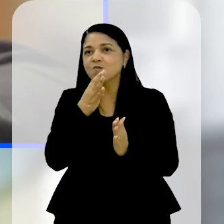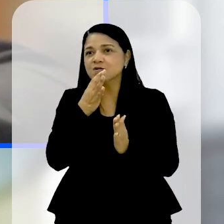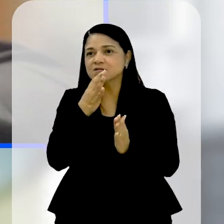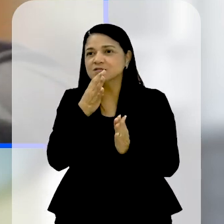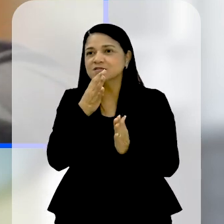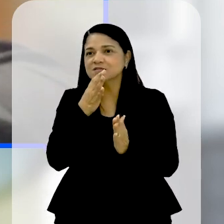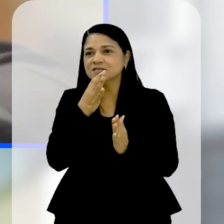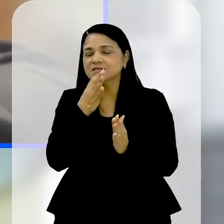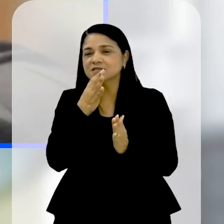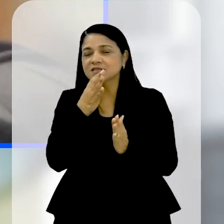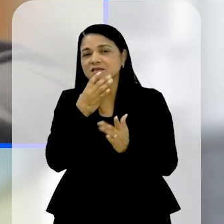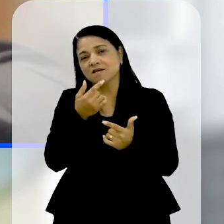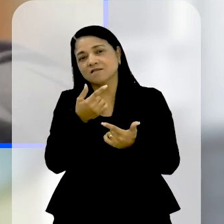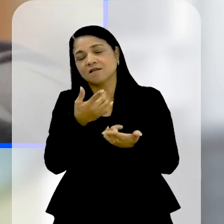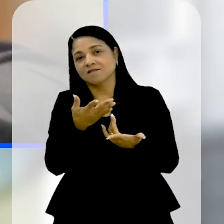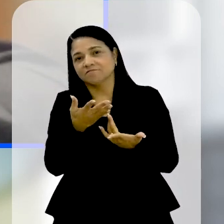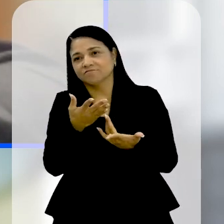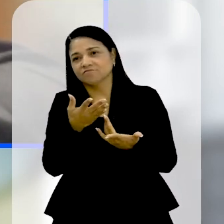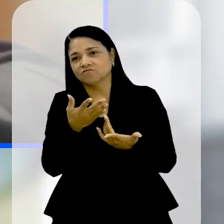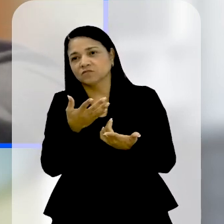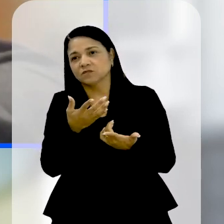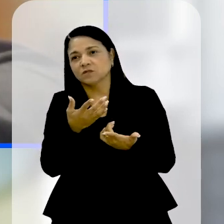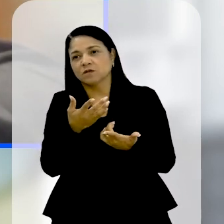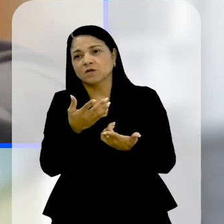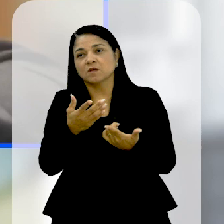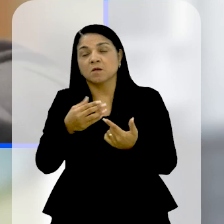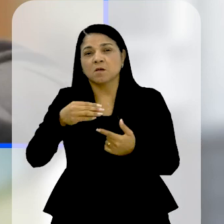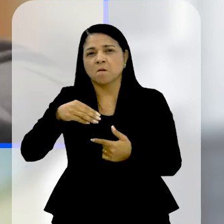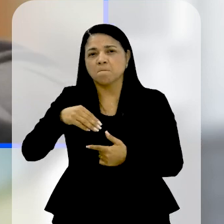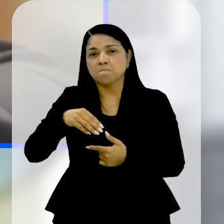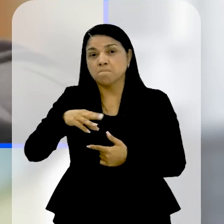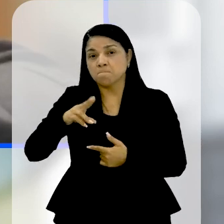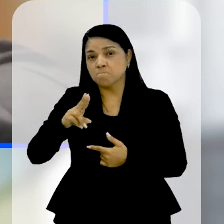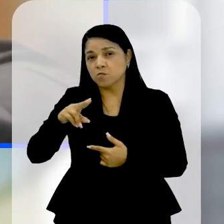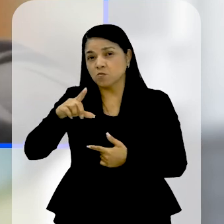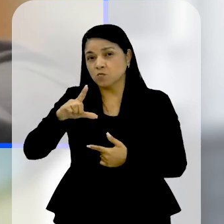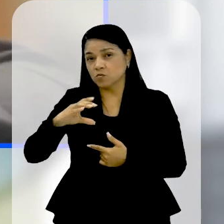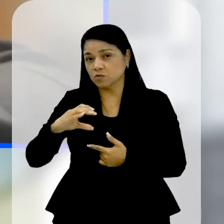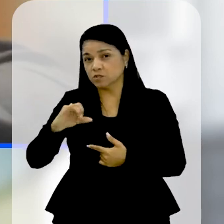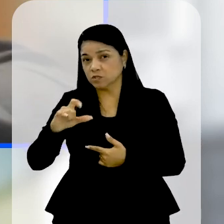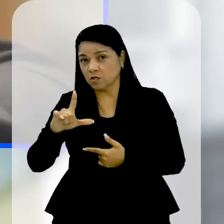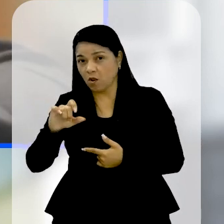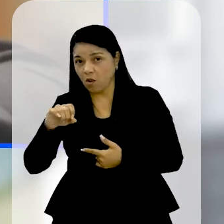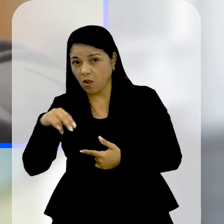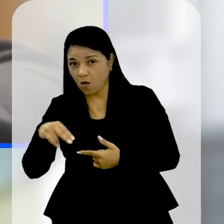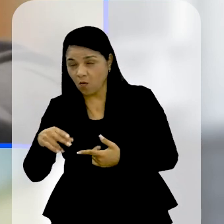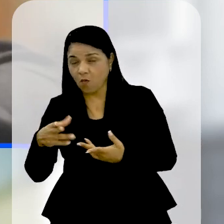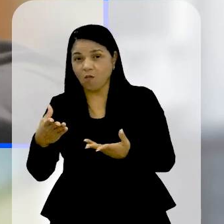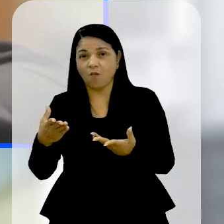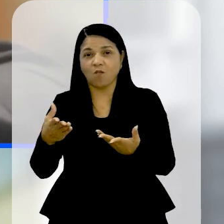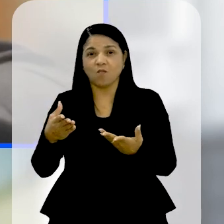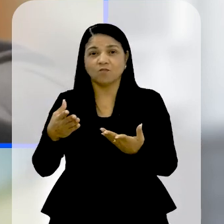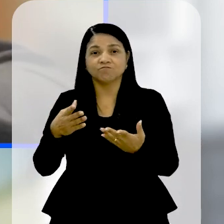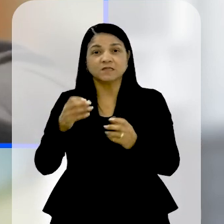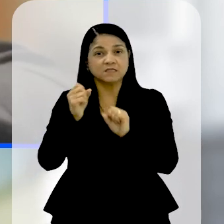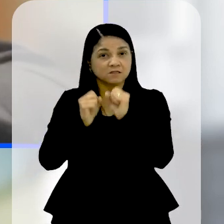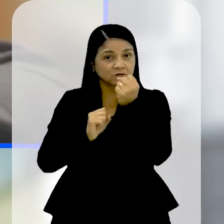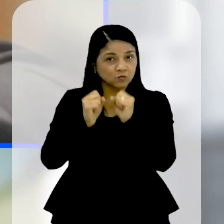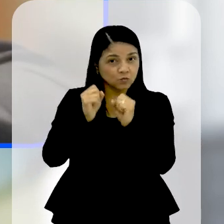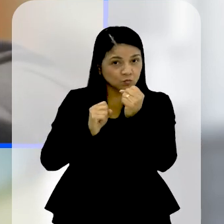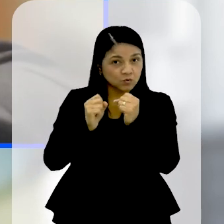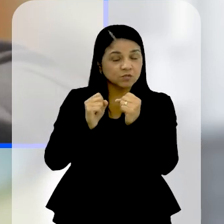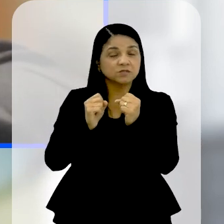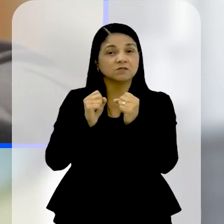marcas conhecidas como Nuno e outras marcas, não vamos generalizar tudo, praticamente generalizando, essas